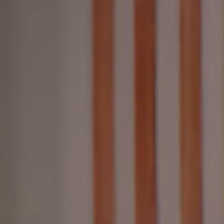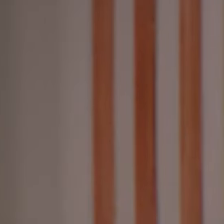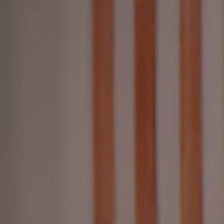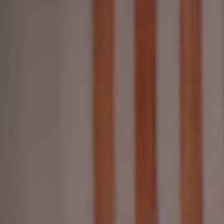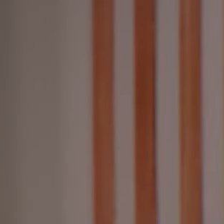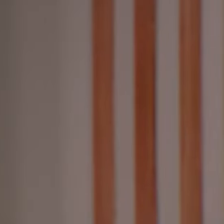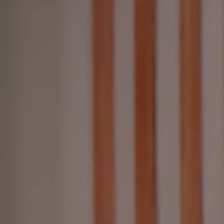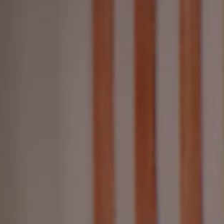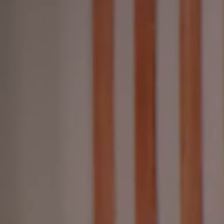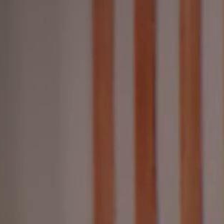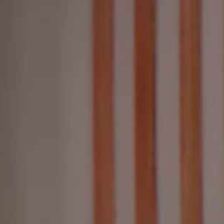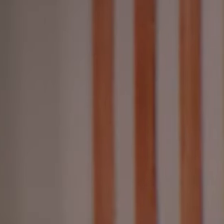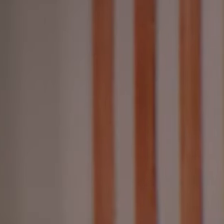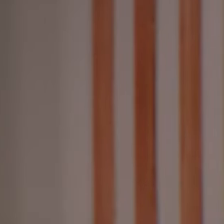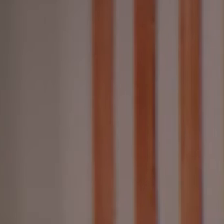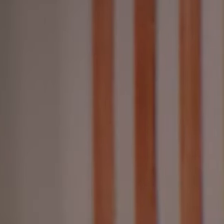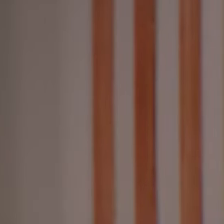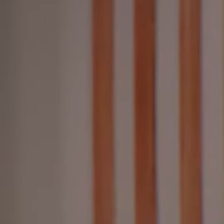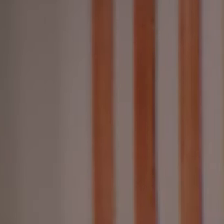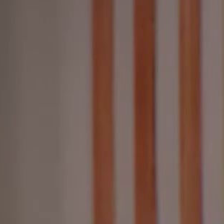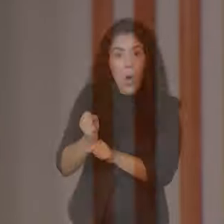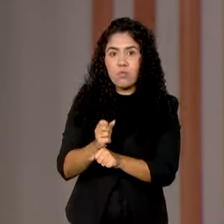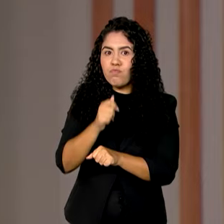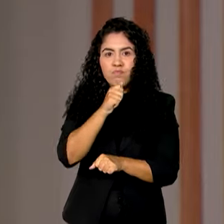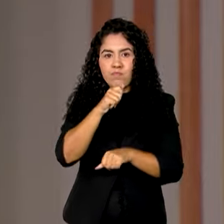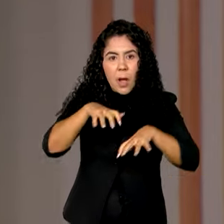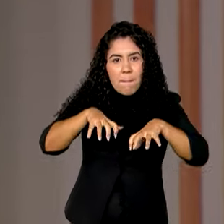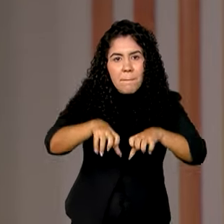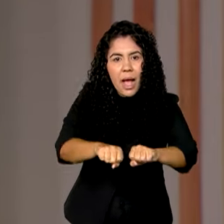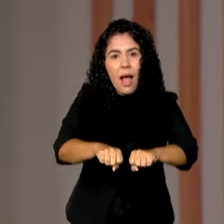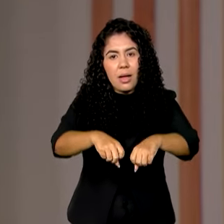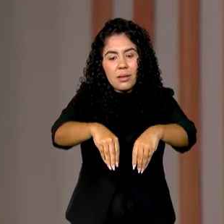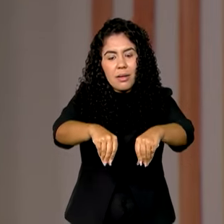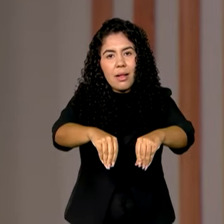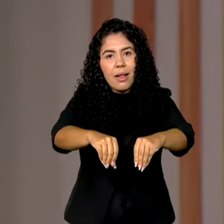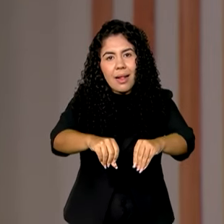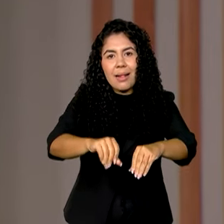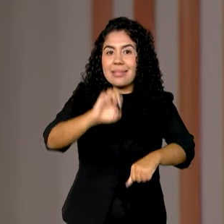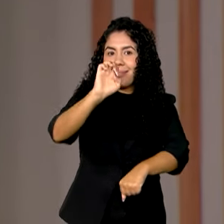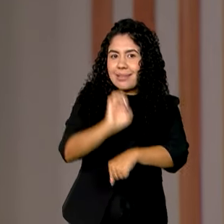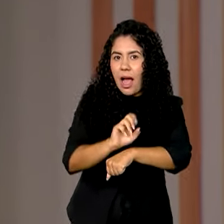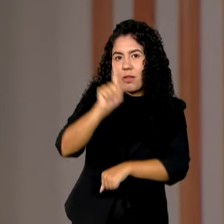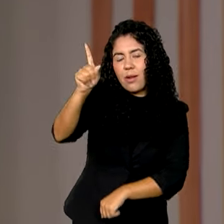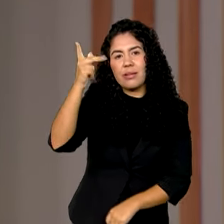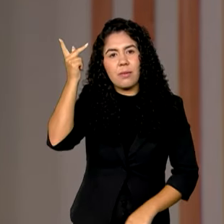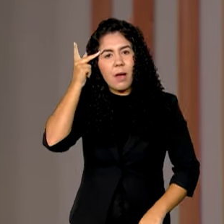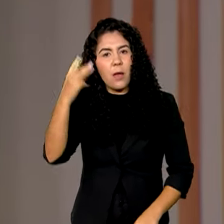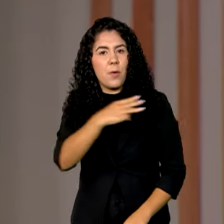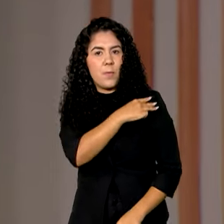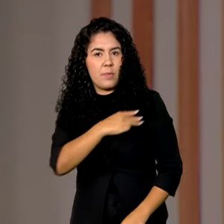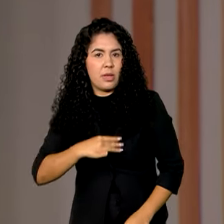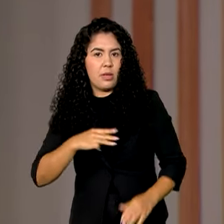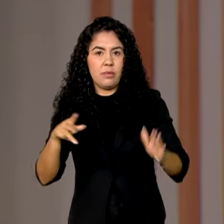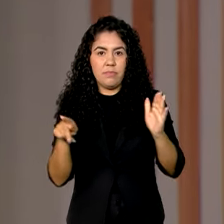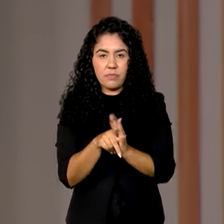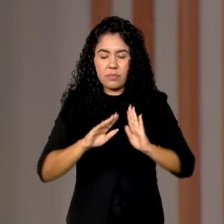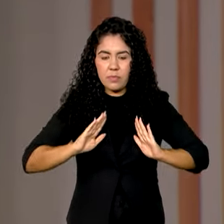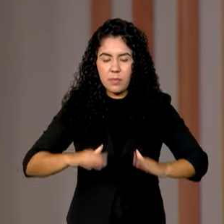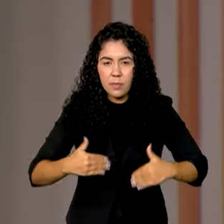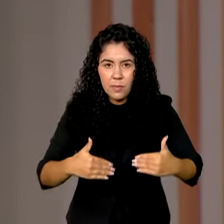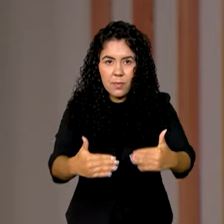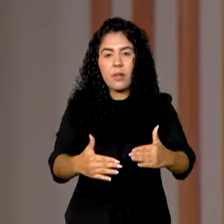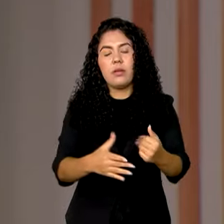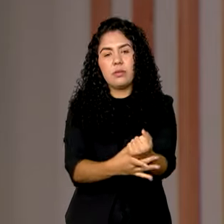mulher depois de 8 anos sem demarcações no Estado de São Paulo o ministro da justiça e Segurança Pública Ricardo